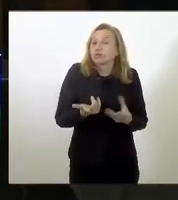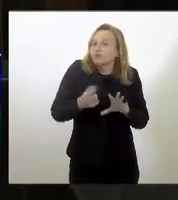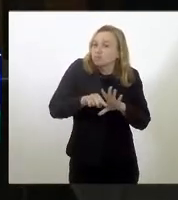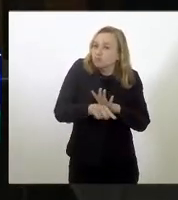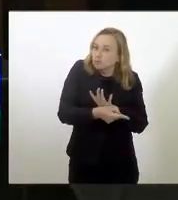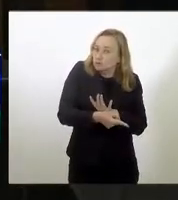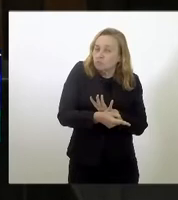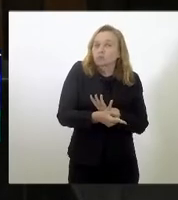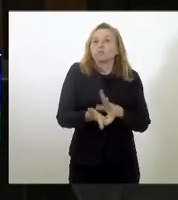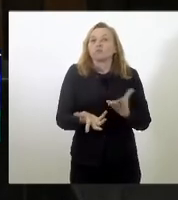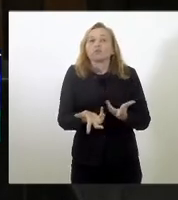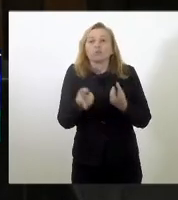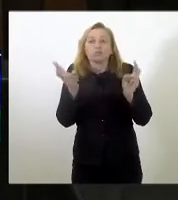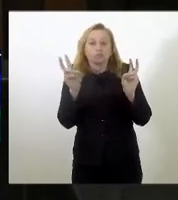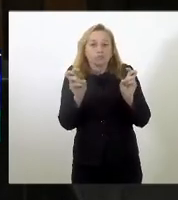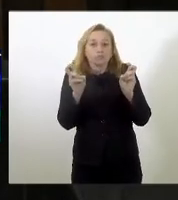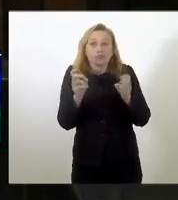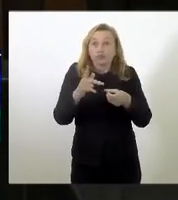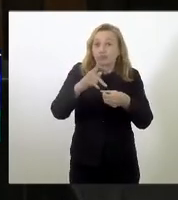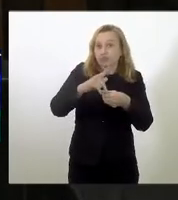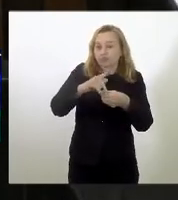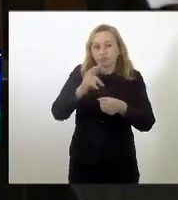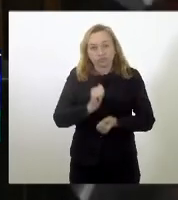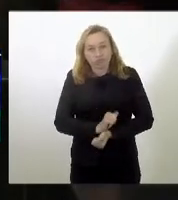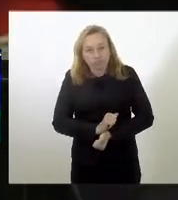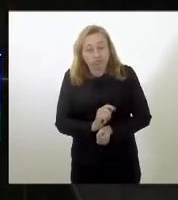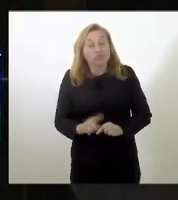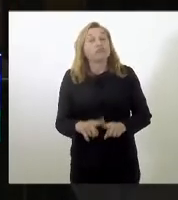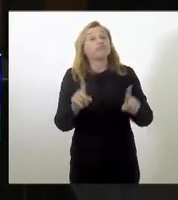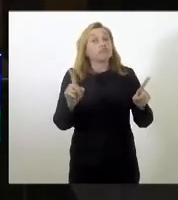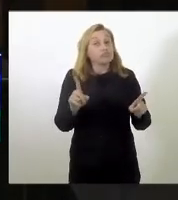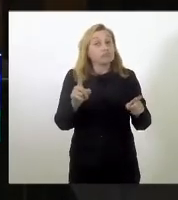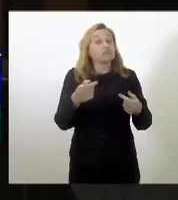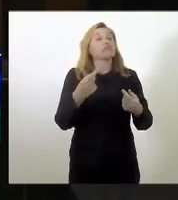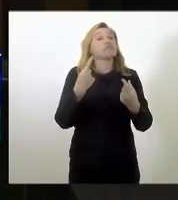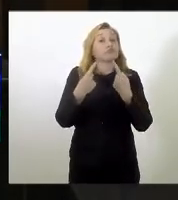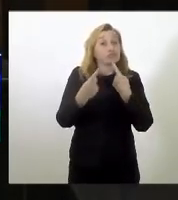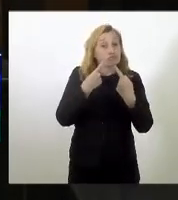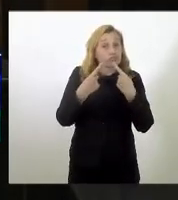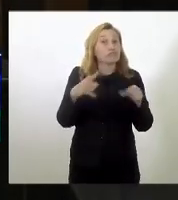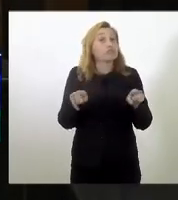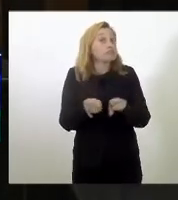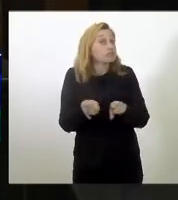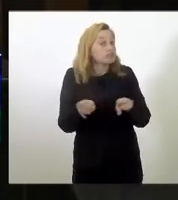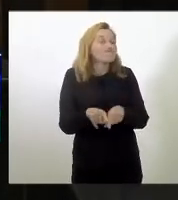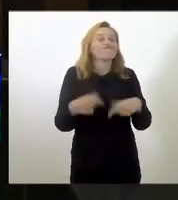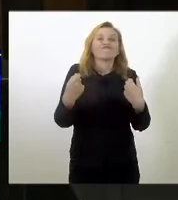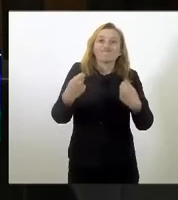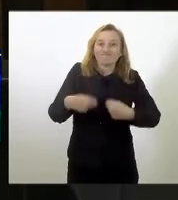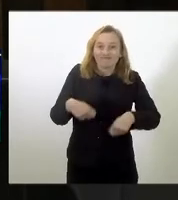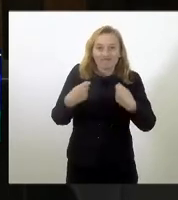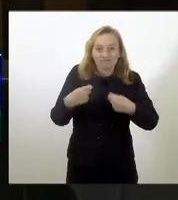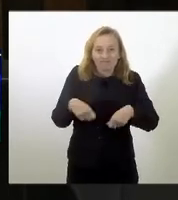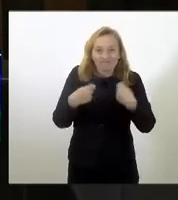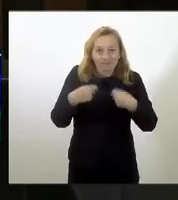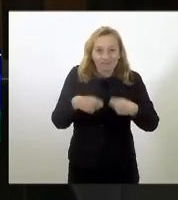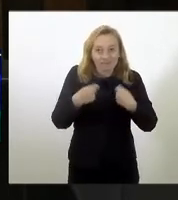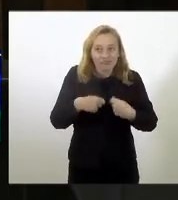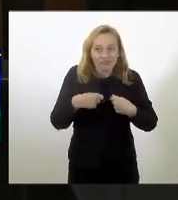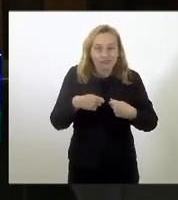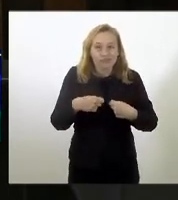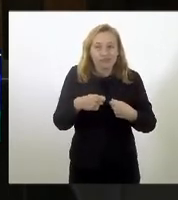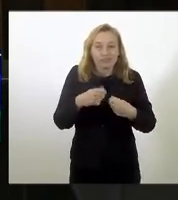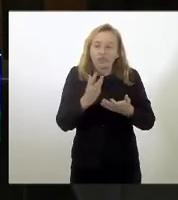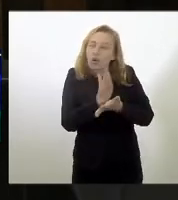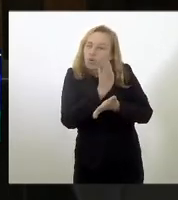profundo sobre a questão do petróleo. Mas a gente tem que discutir também a necessidade de enfrentar